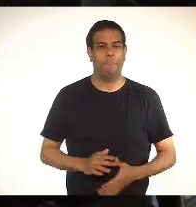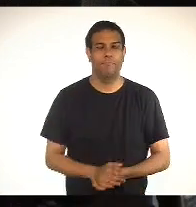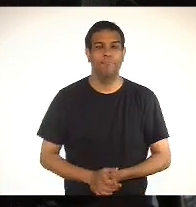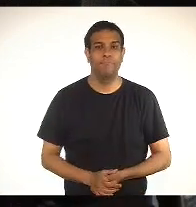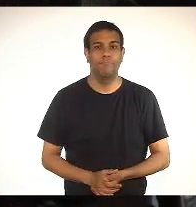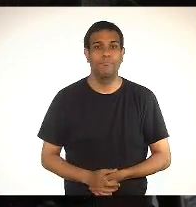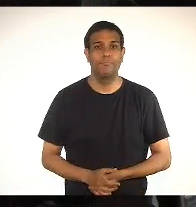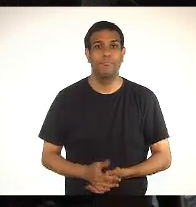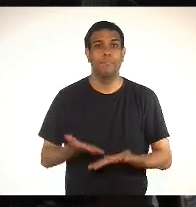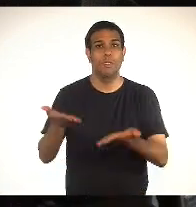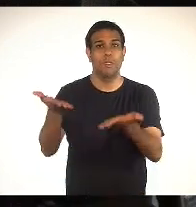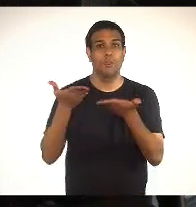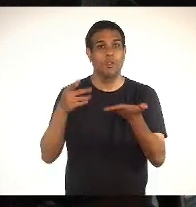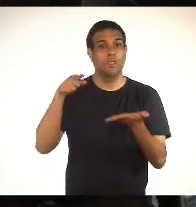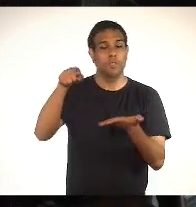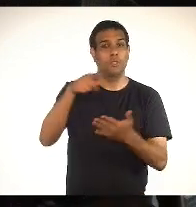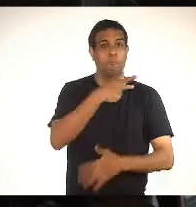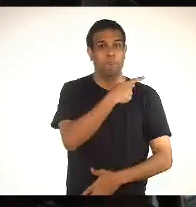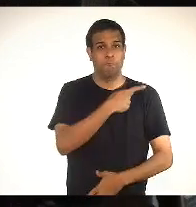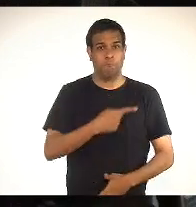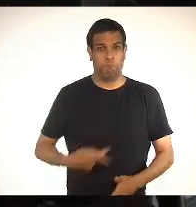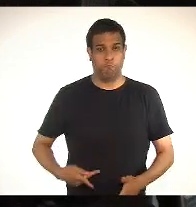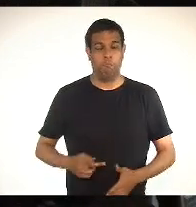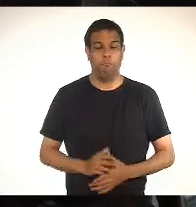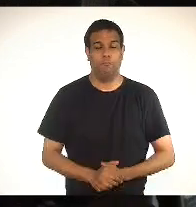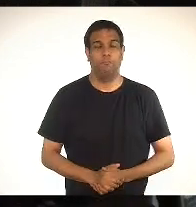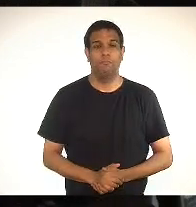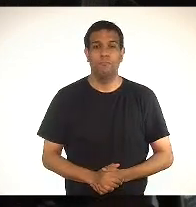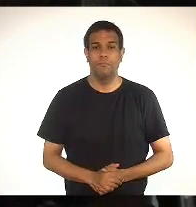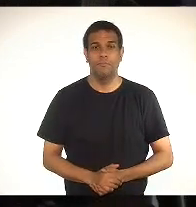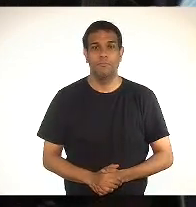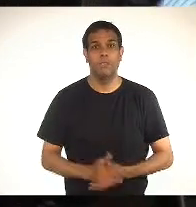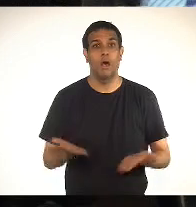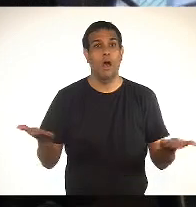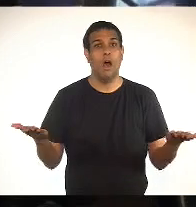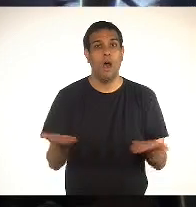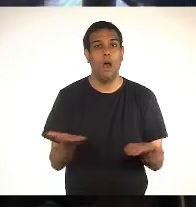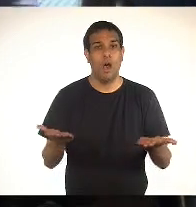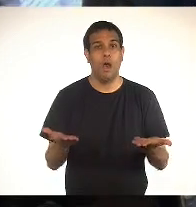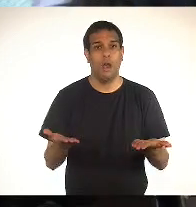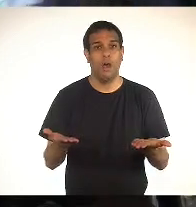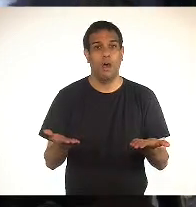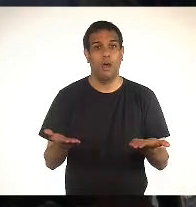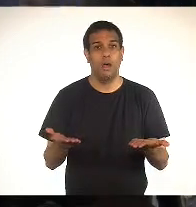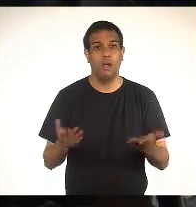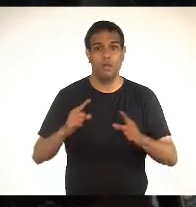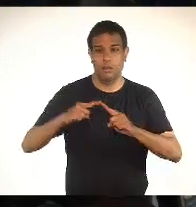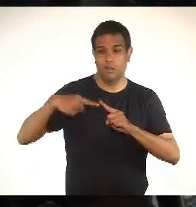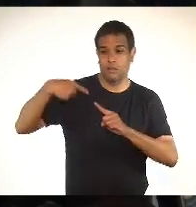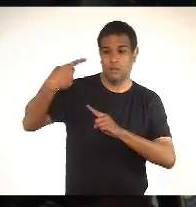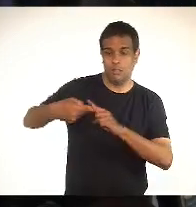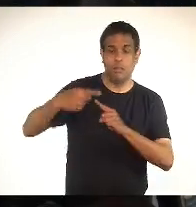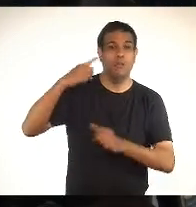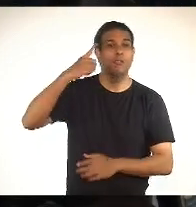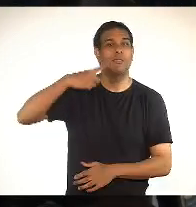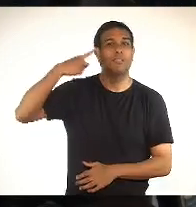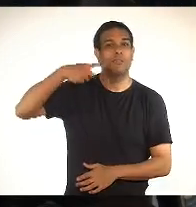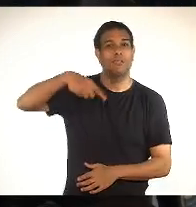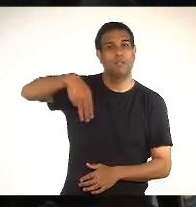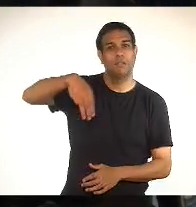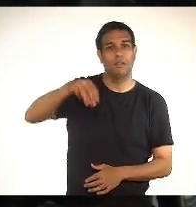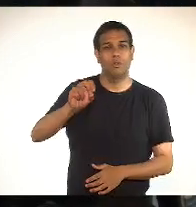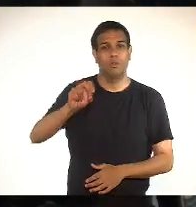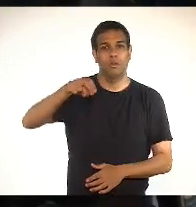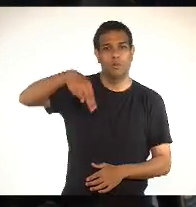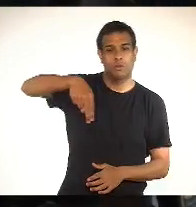Então, eu gostaria que ele assumisse a presidência. E agora, logo após a deputada Mônica Francisco, eu